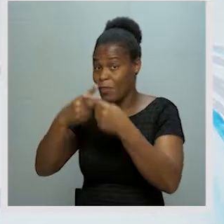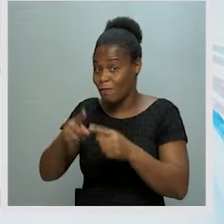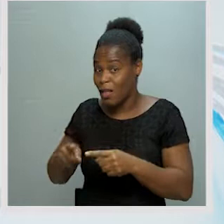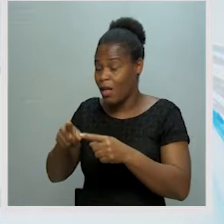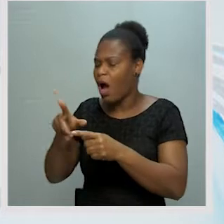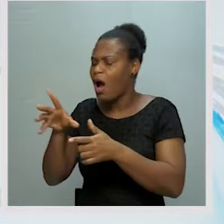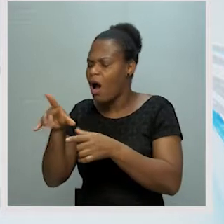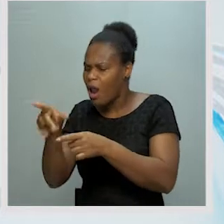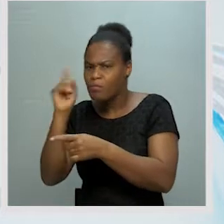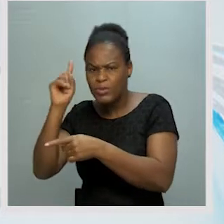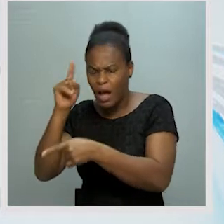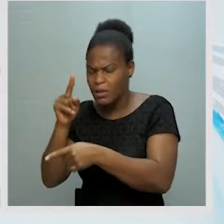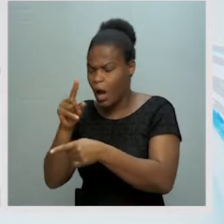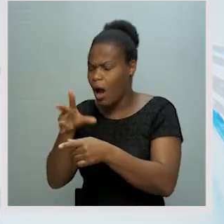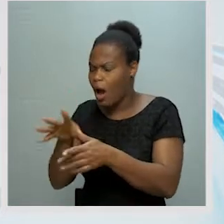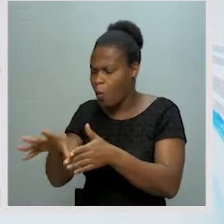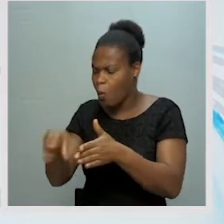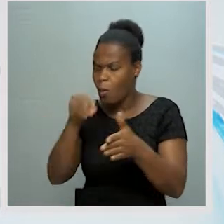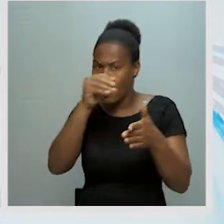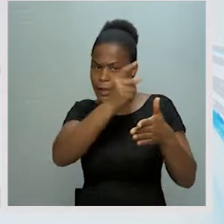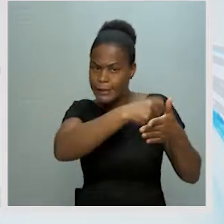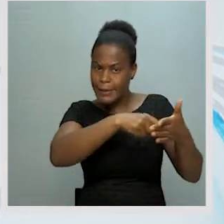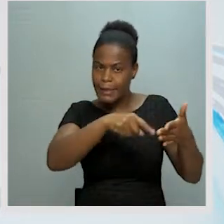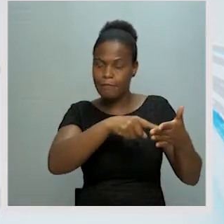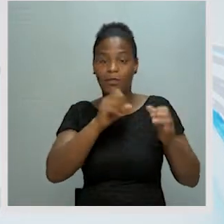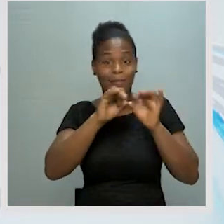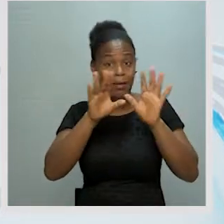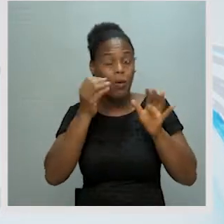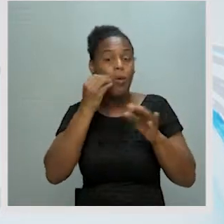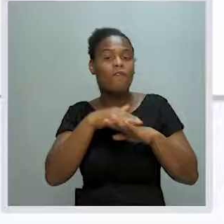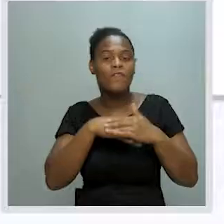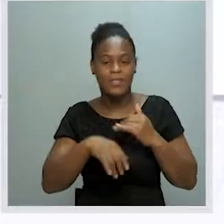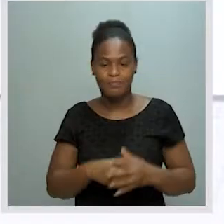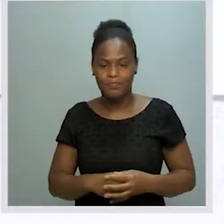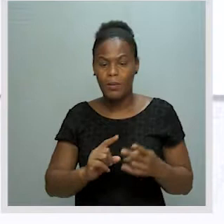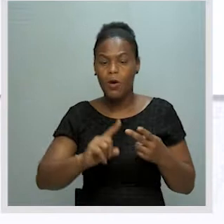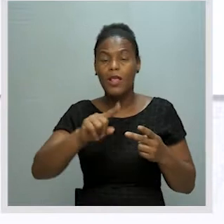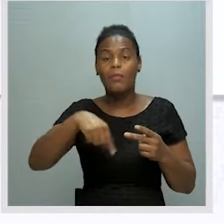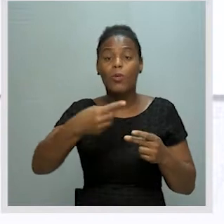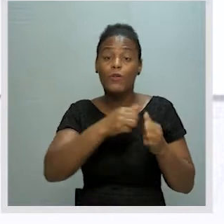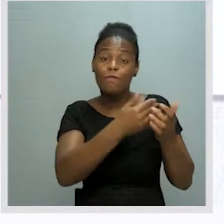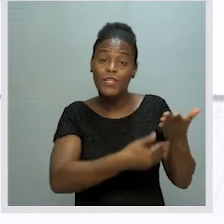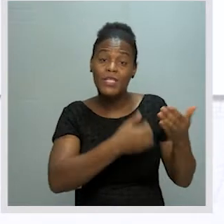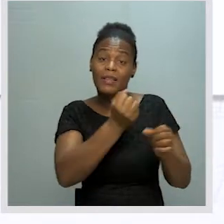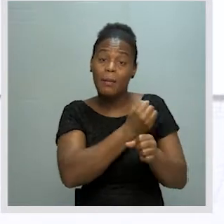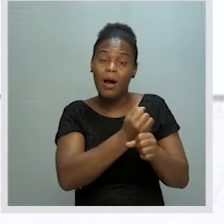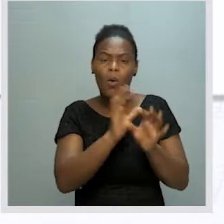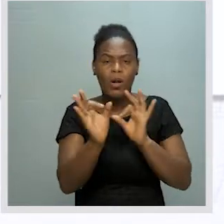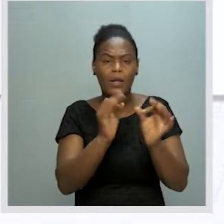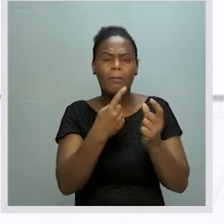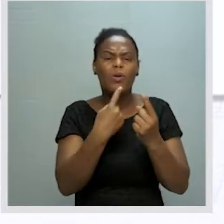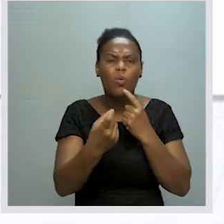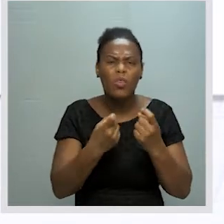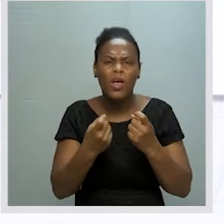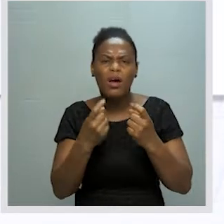está claro para vocês, como é que nós poderemos fazer isto. Ficha de trabalho, organizado com perguntas e esquemas